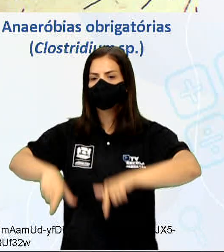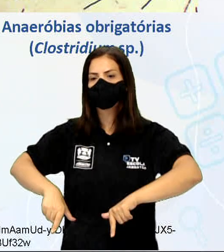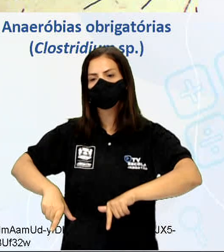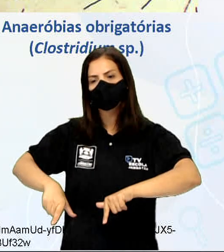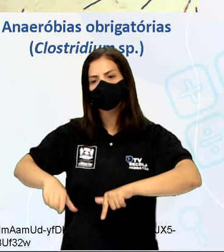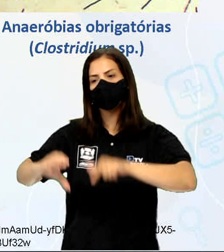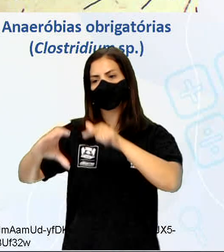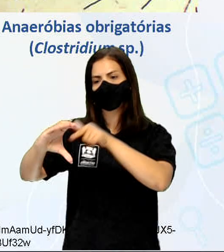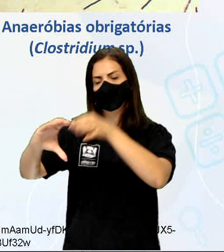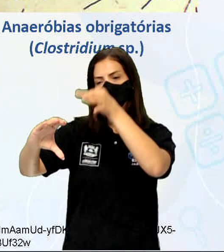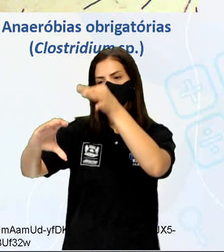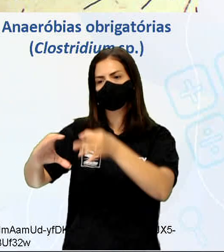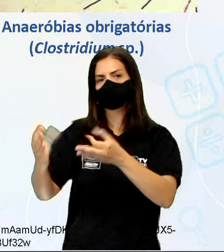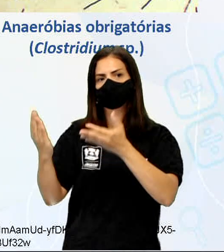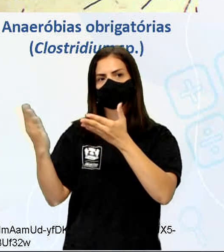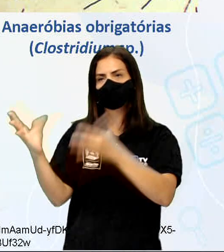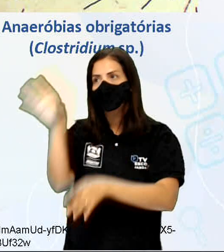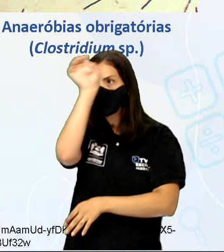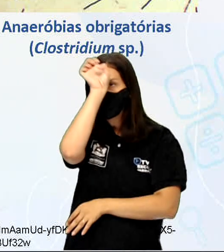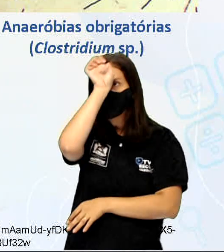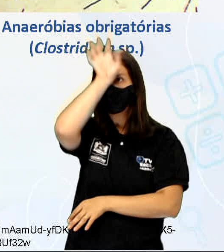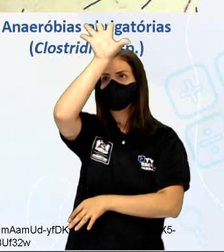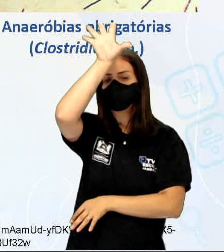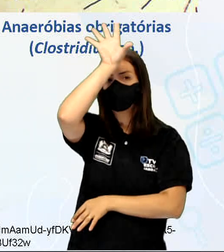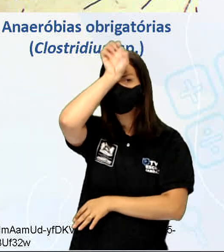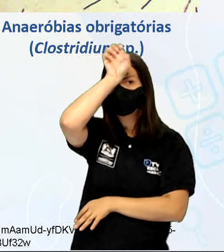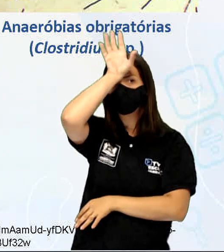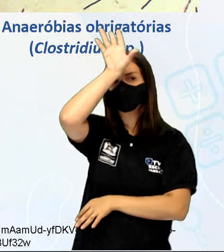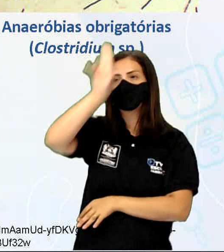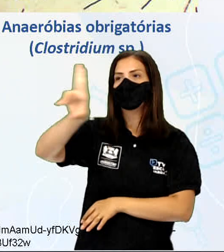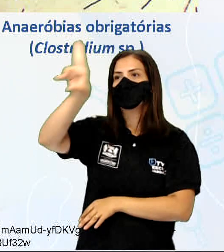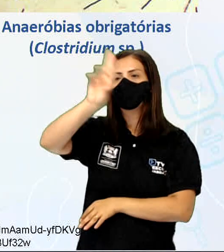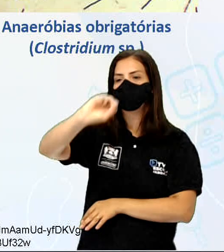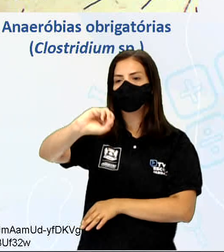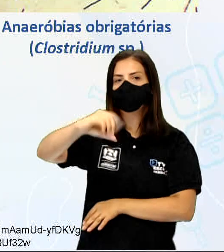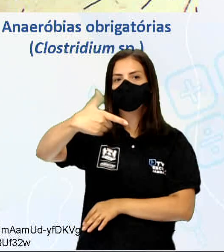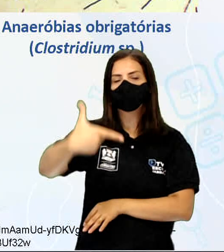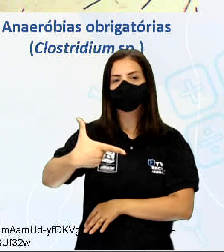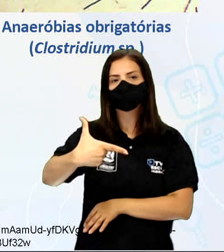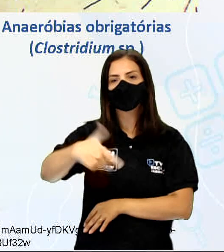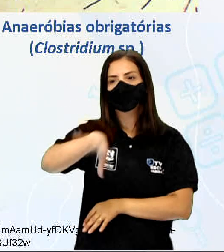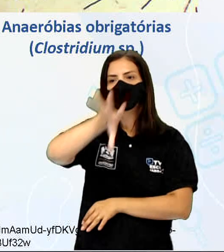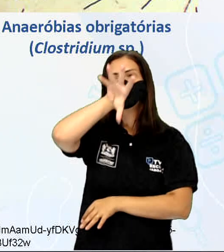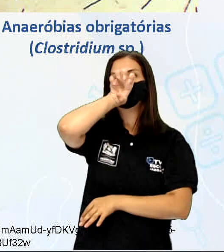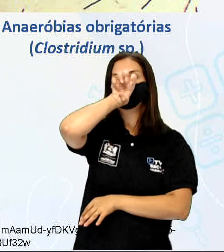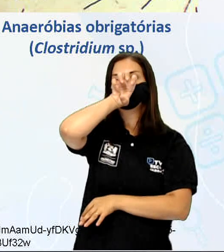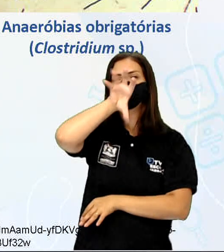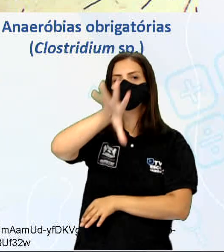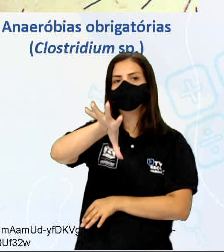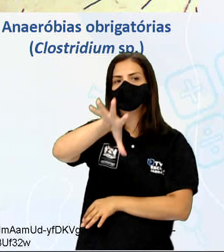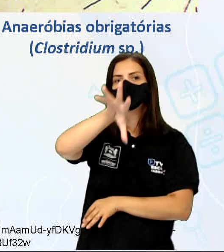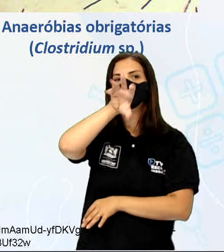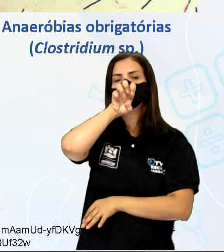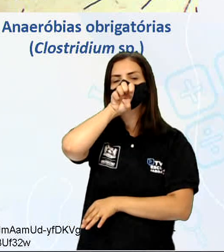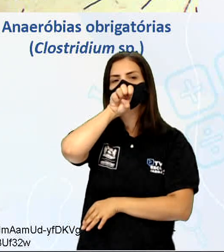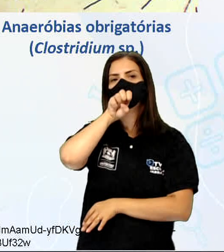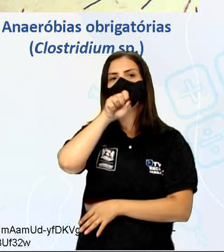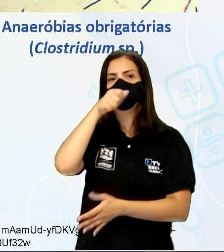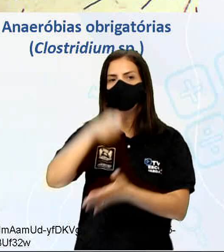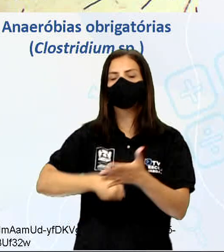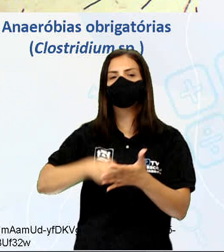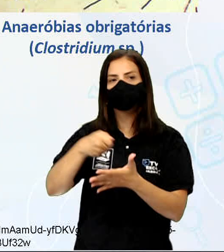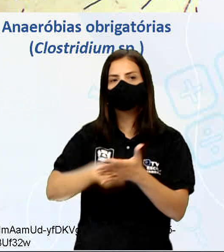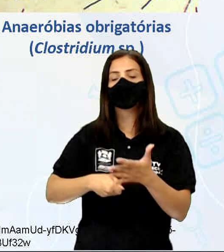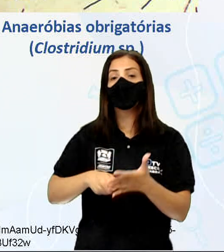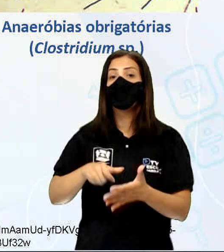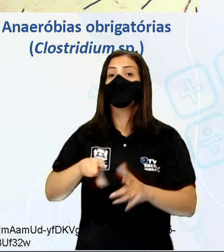como é o caso dessa baleia aí. Significa que eles utilizam o oxigênio para fazer a respiração necessariamente. Mas